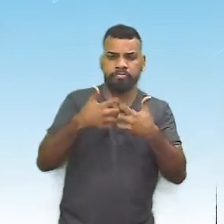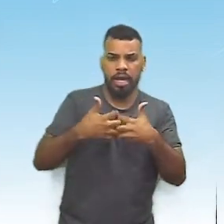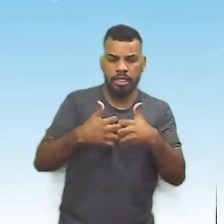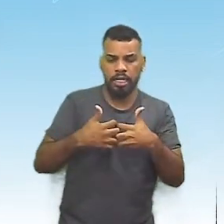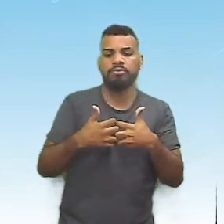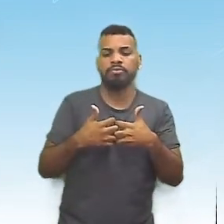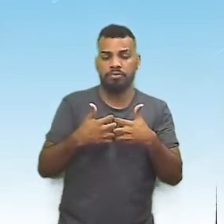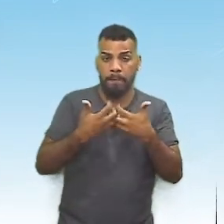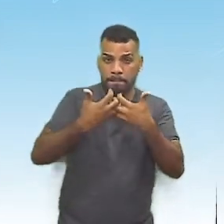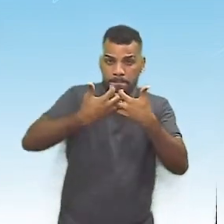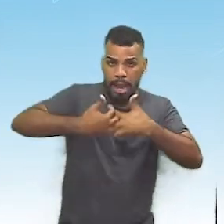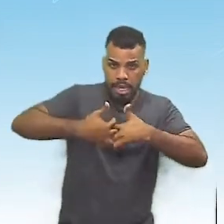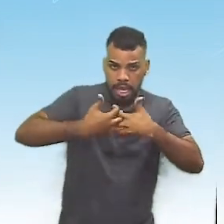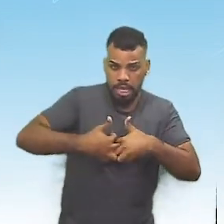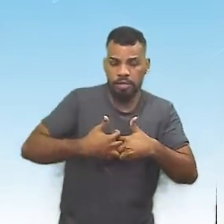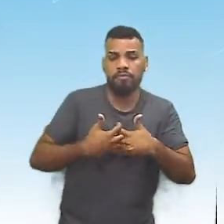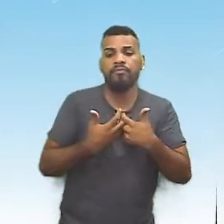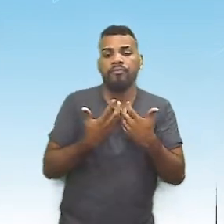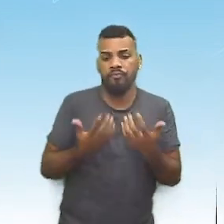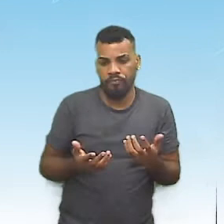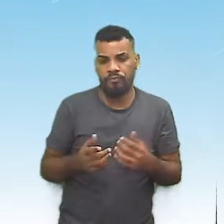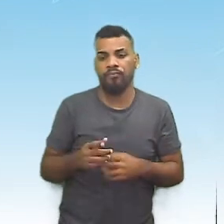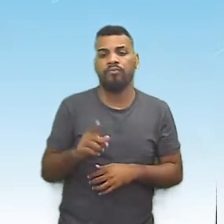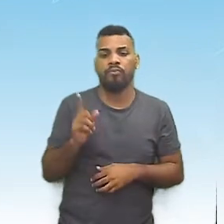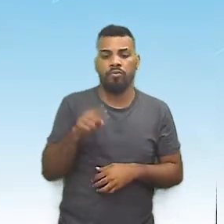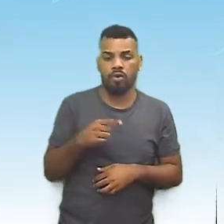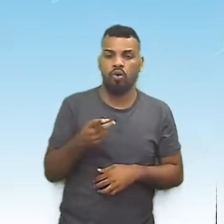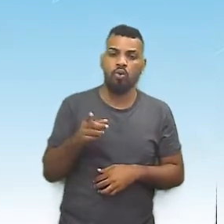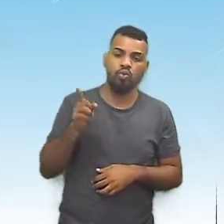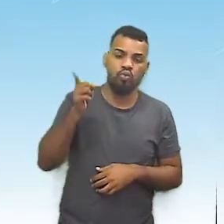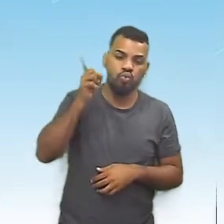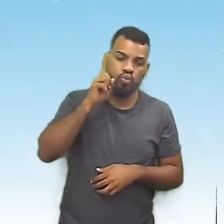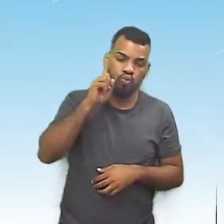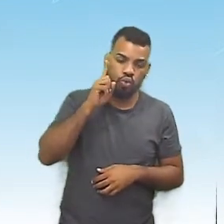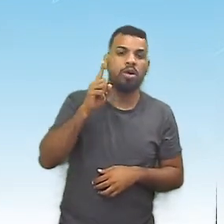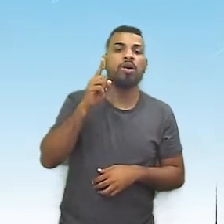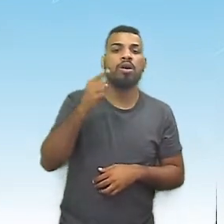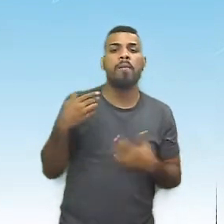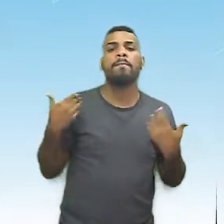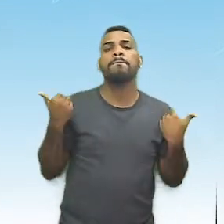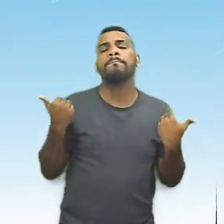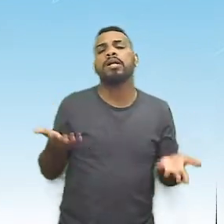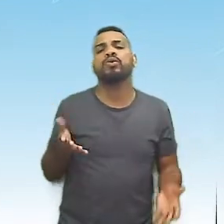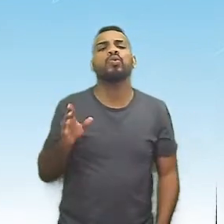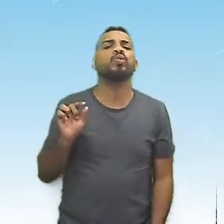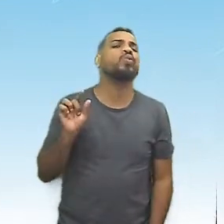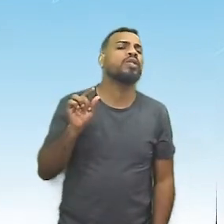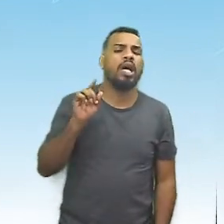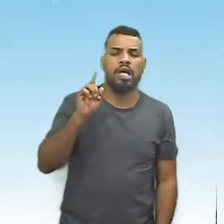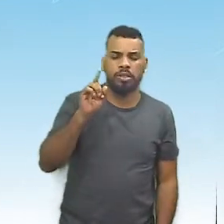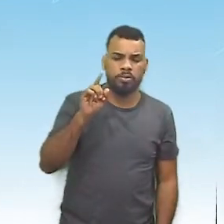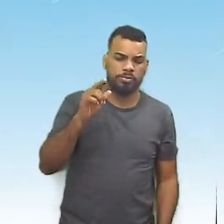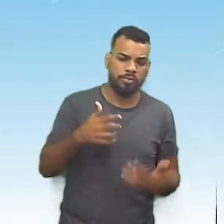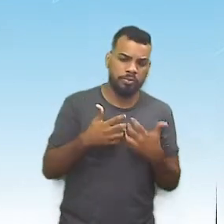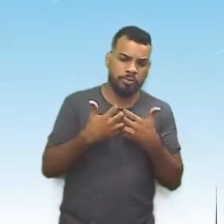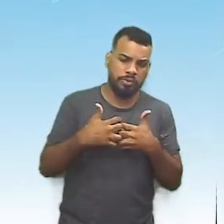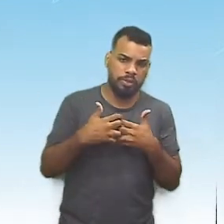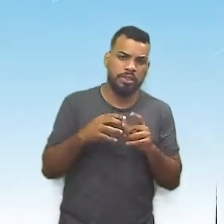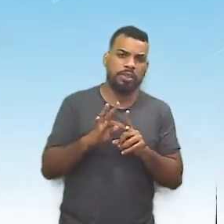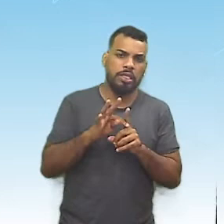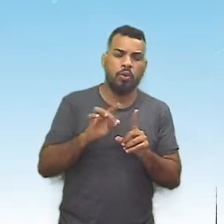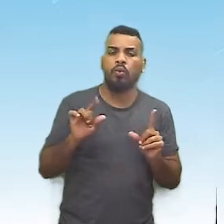tratando de máquinas térmicas, a gente também vai para o nosso cotidiano. Mas o que são máquinas térmicas? São